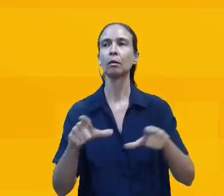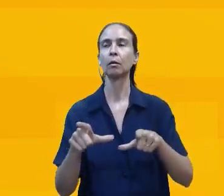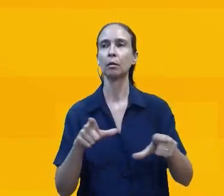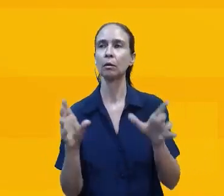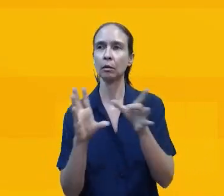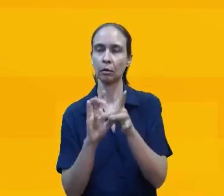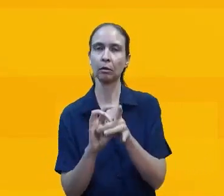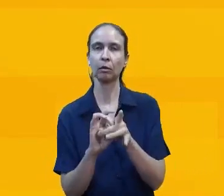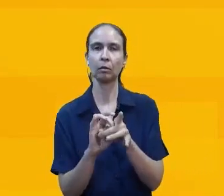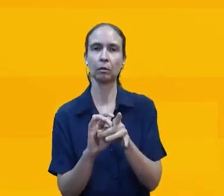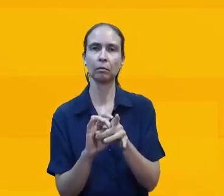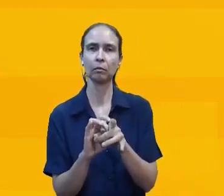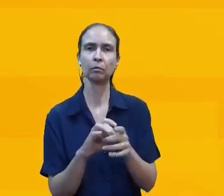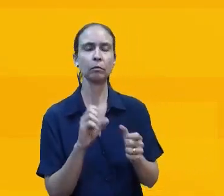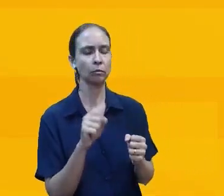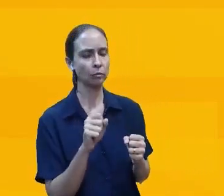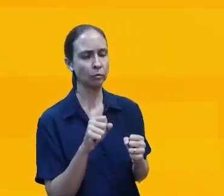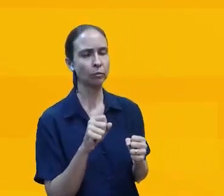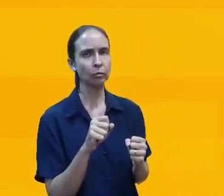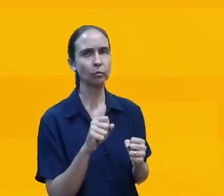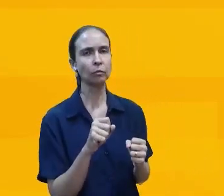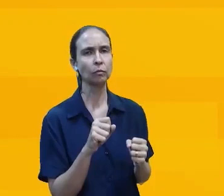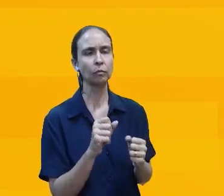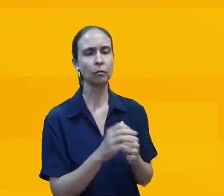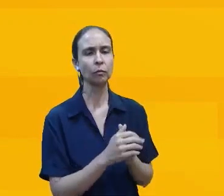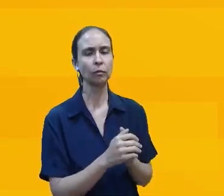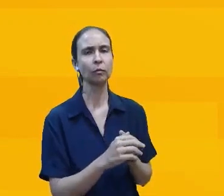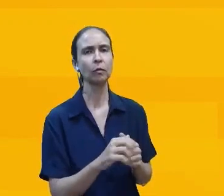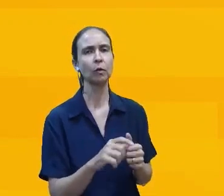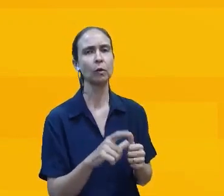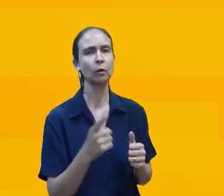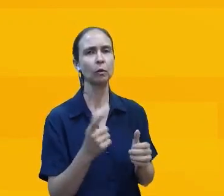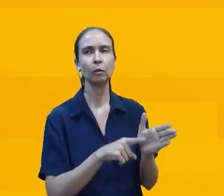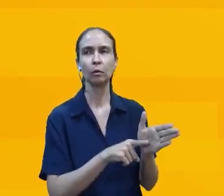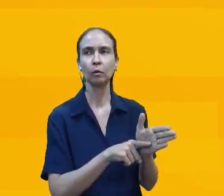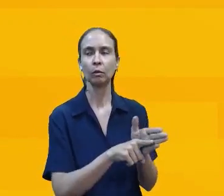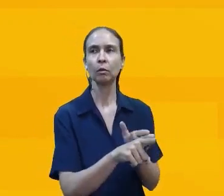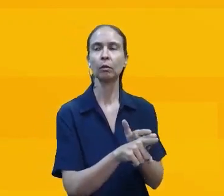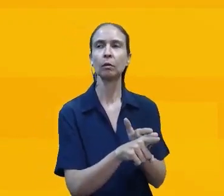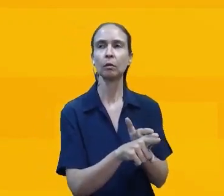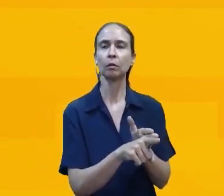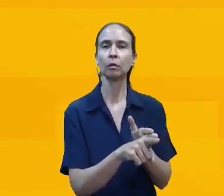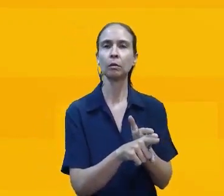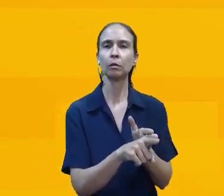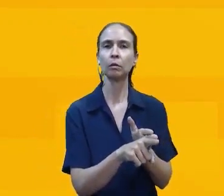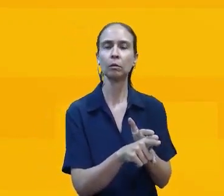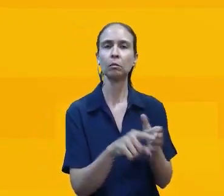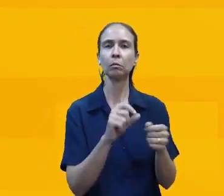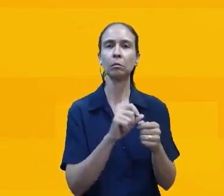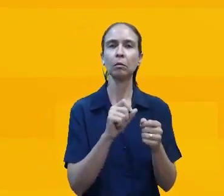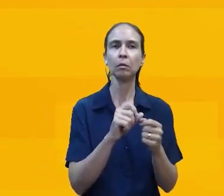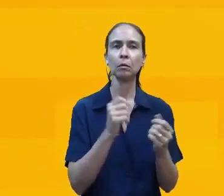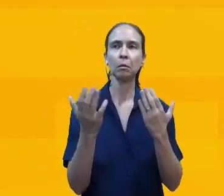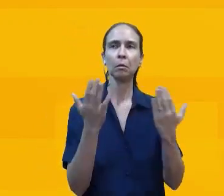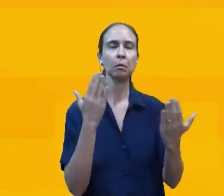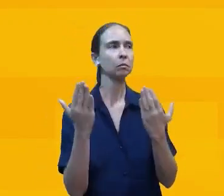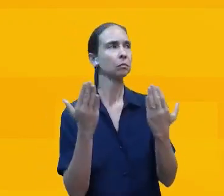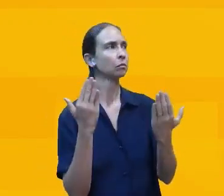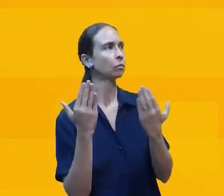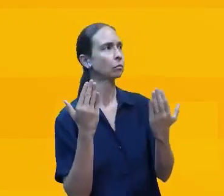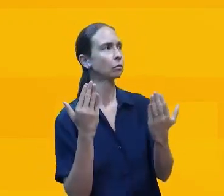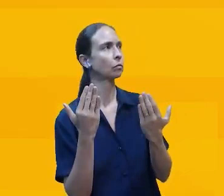doutor, sem dúvida. Doutor, eu quero te fazer um outro questionamento. Queria que o senhor fizesse um comparativo e o que é o que o senhor fala